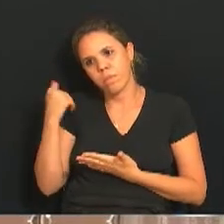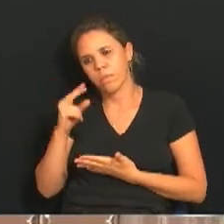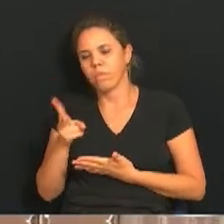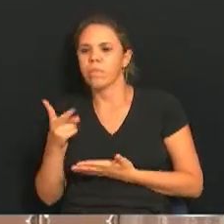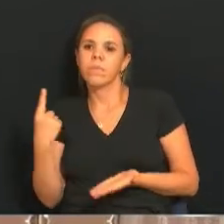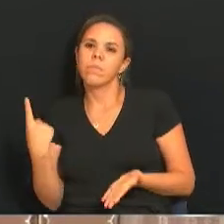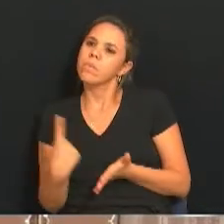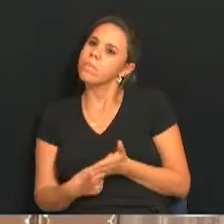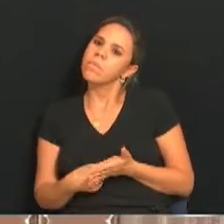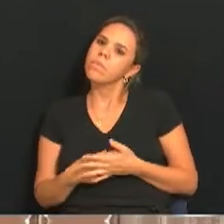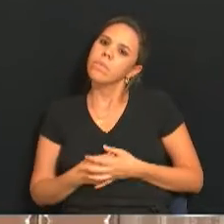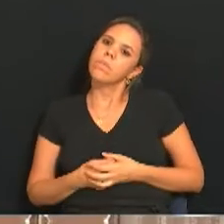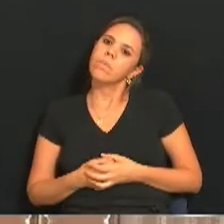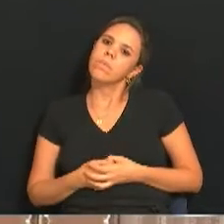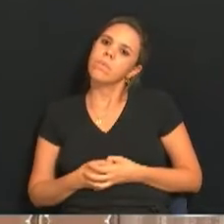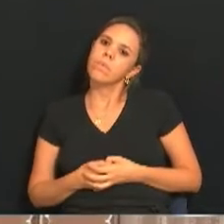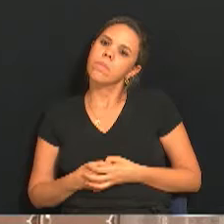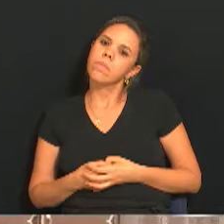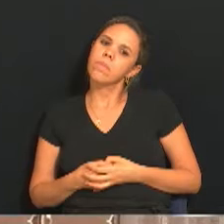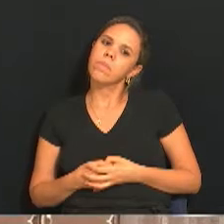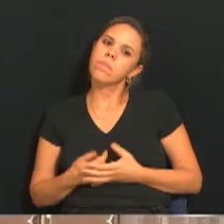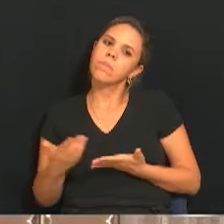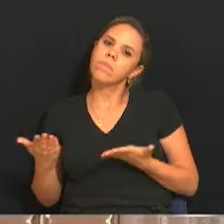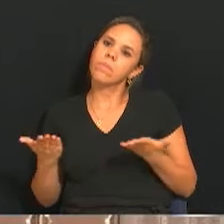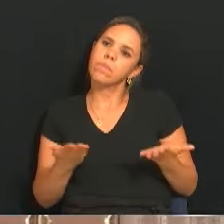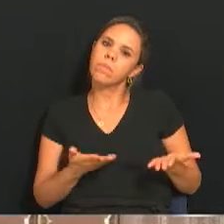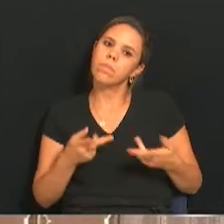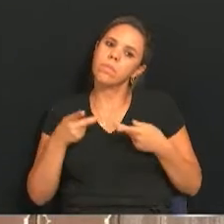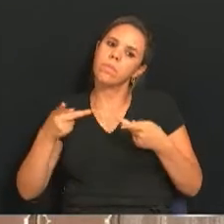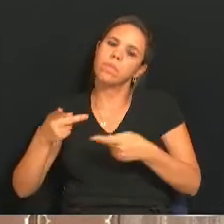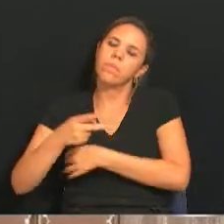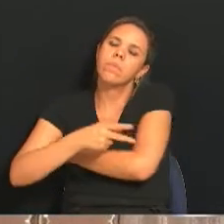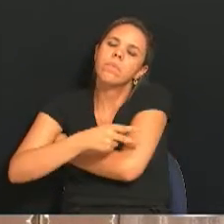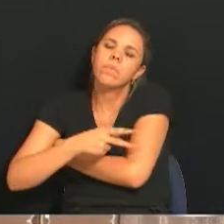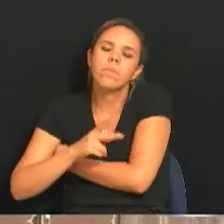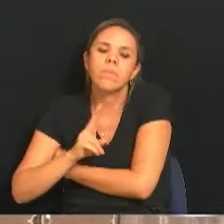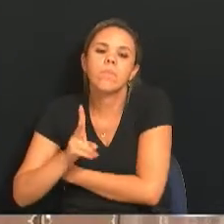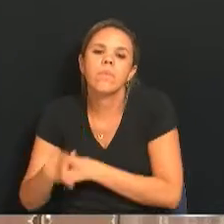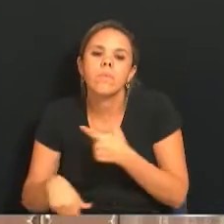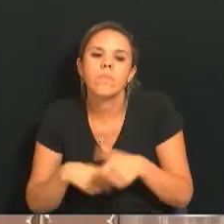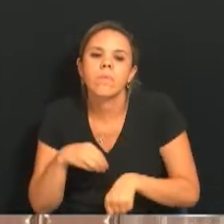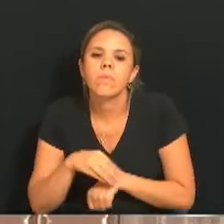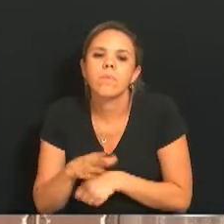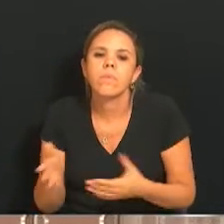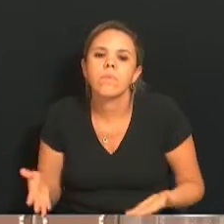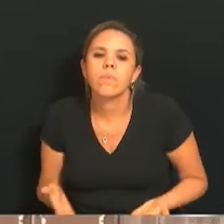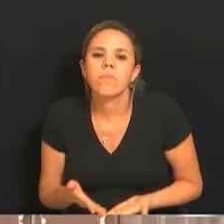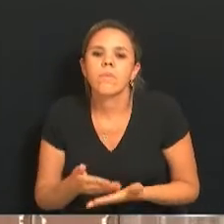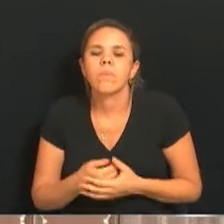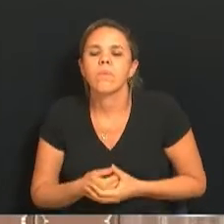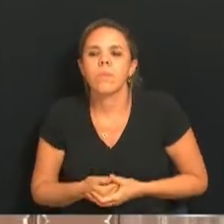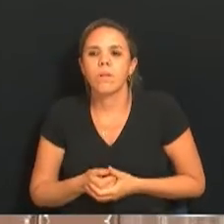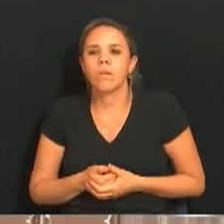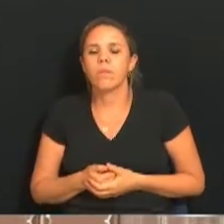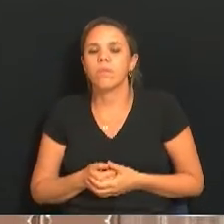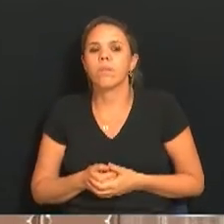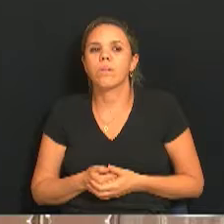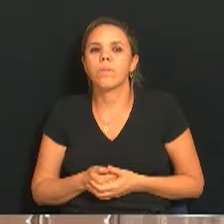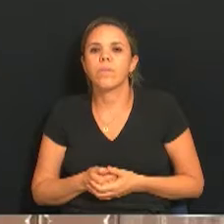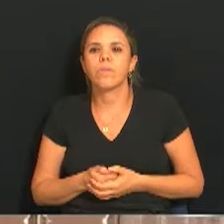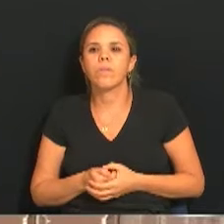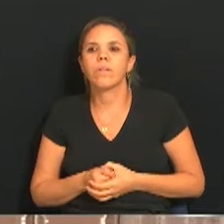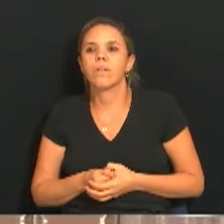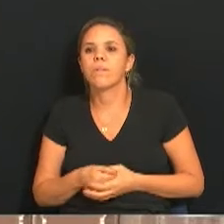compromisso, mas tem sempre vindo quando é chamado e tem sempre trazido, né, algo de relevante da opinião